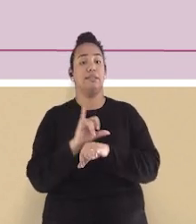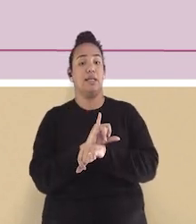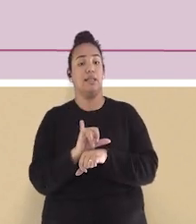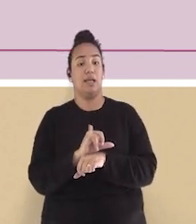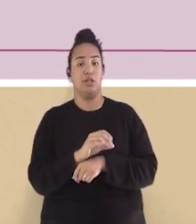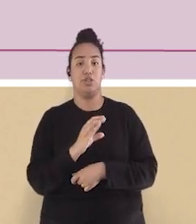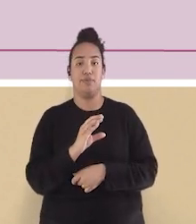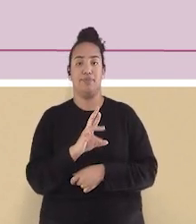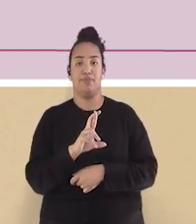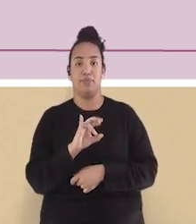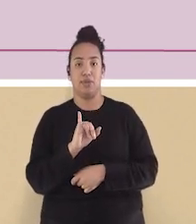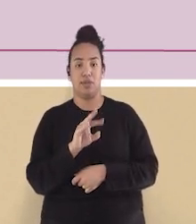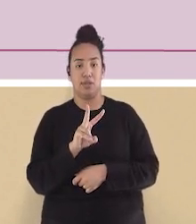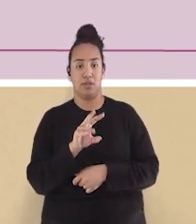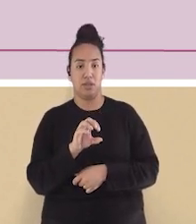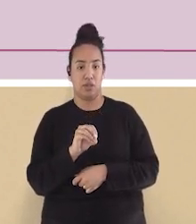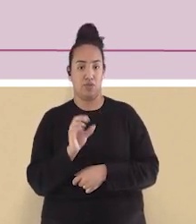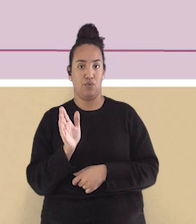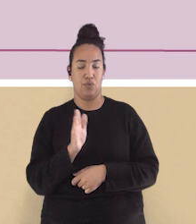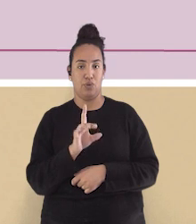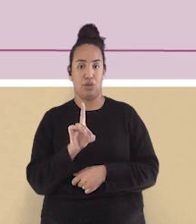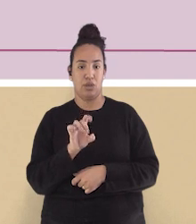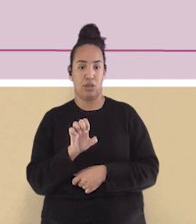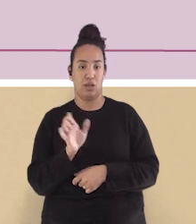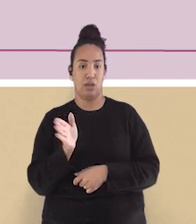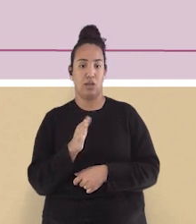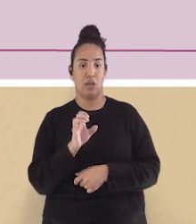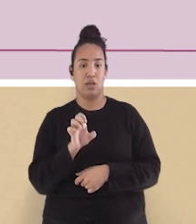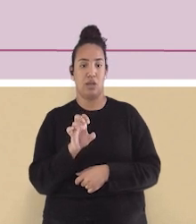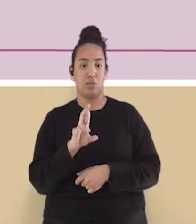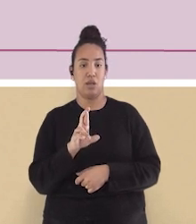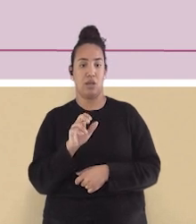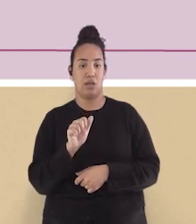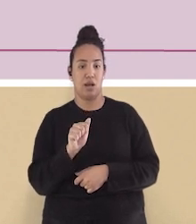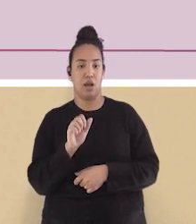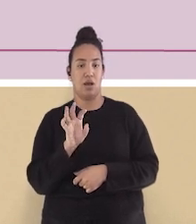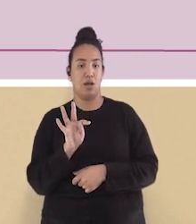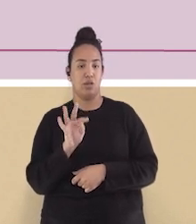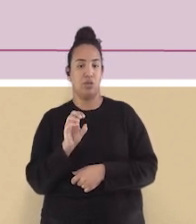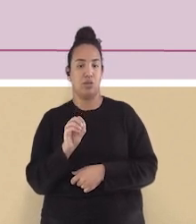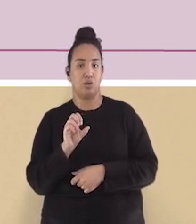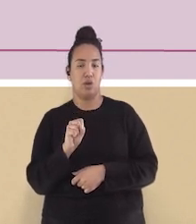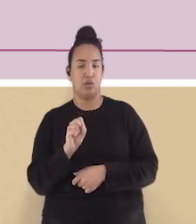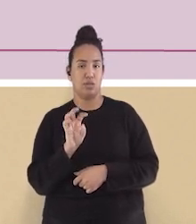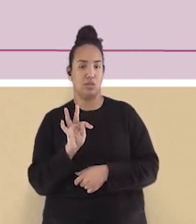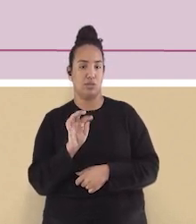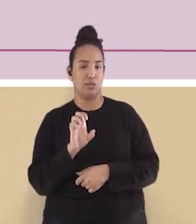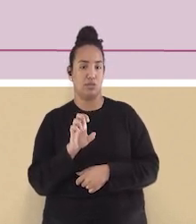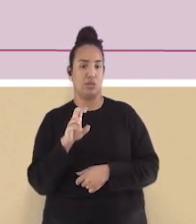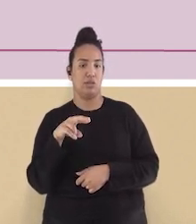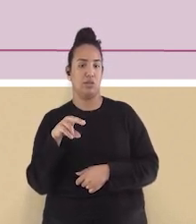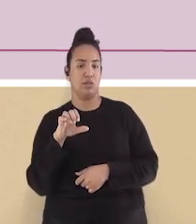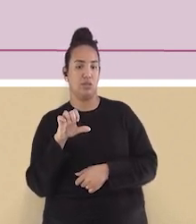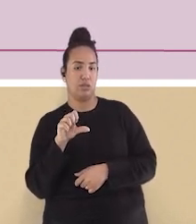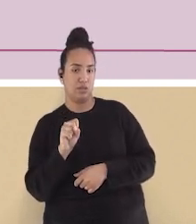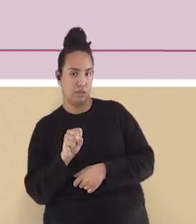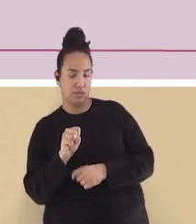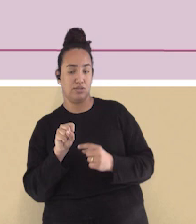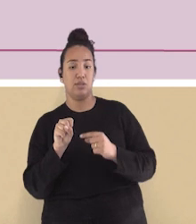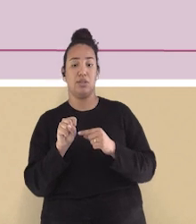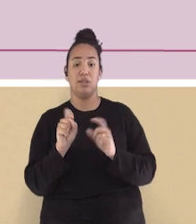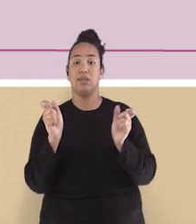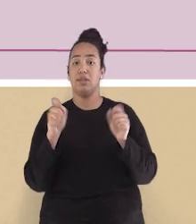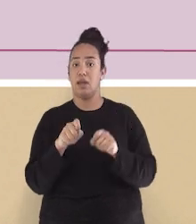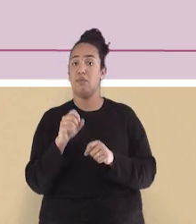de Eratóstenes. O crivo de Eratóstenes é um algoritmo e um método simples e prático para